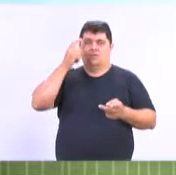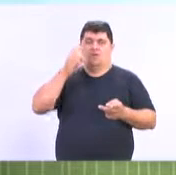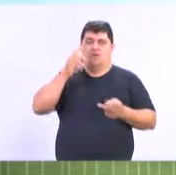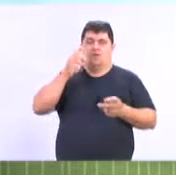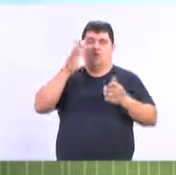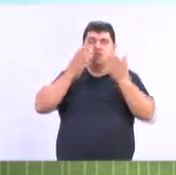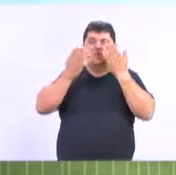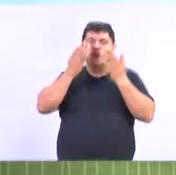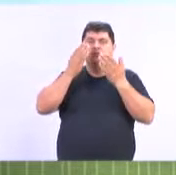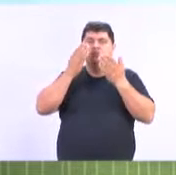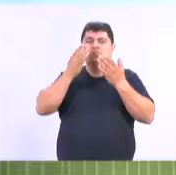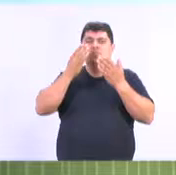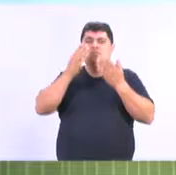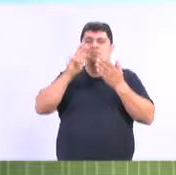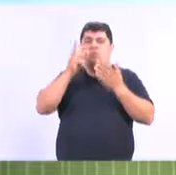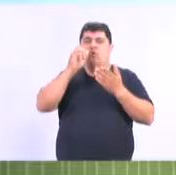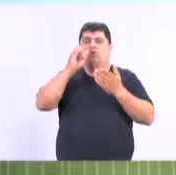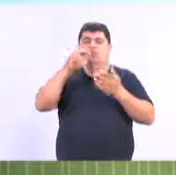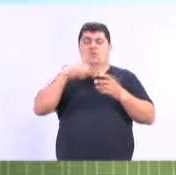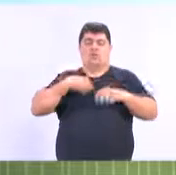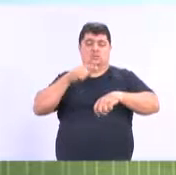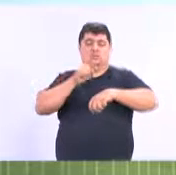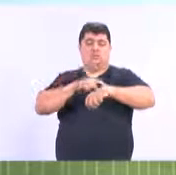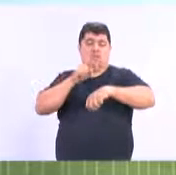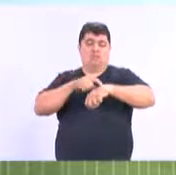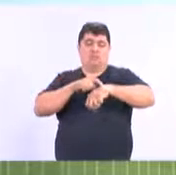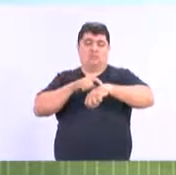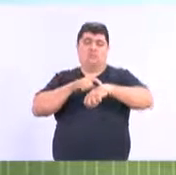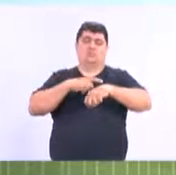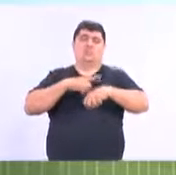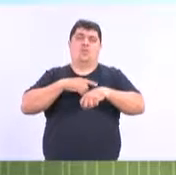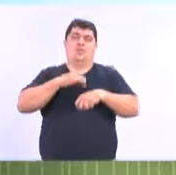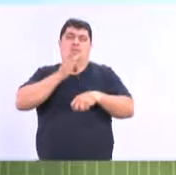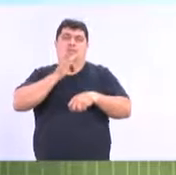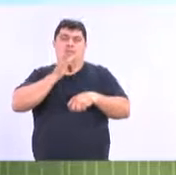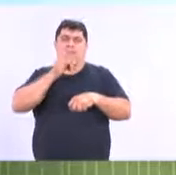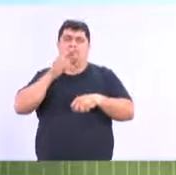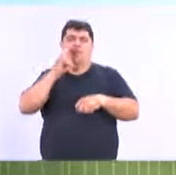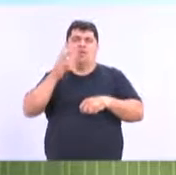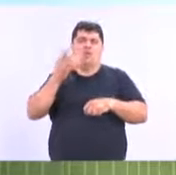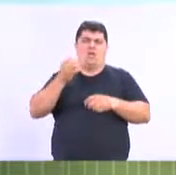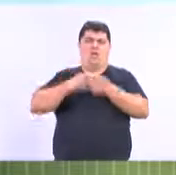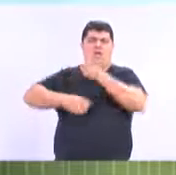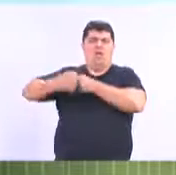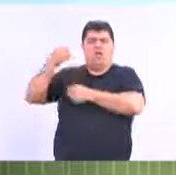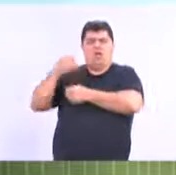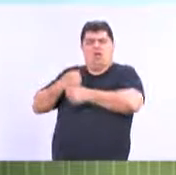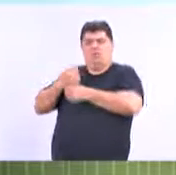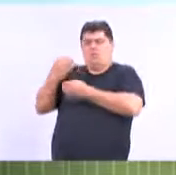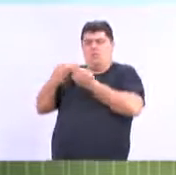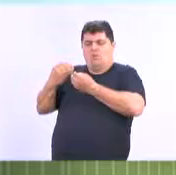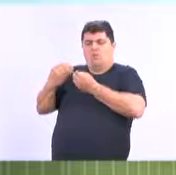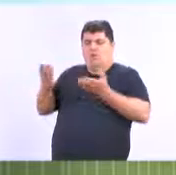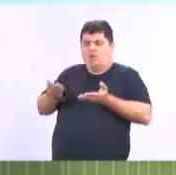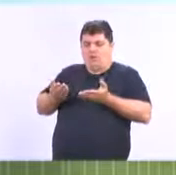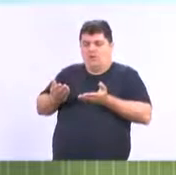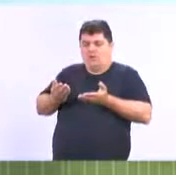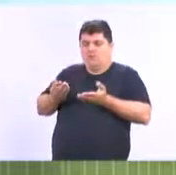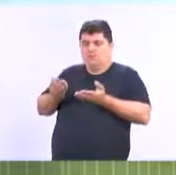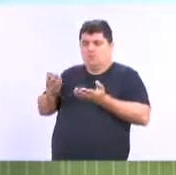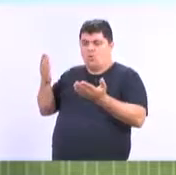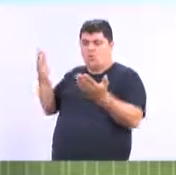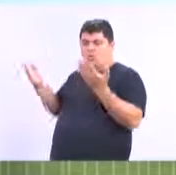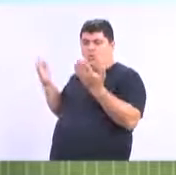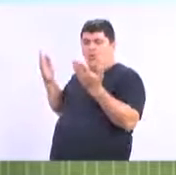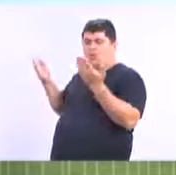análise horizontal, eu estou falando de quê? De tempo. Estou comparando a venda desse ano com a venda do ano passado, com a venda do ano retrasado. Quanto que